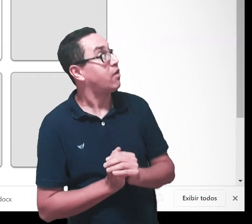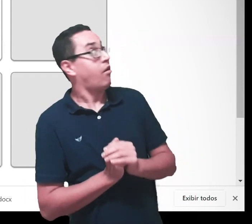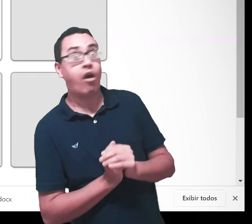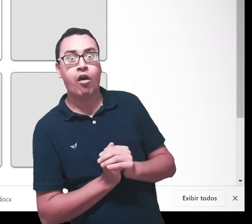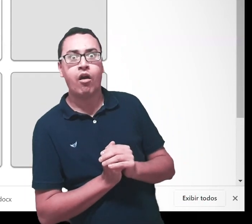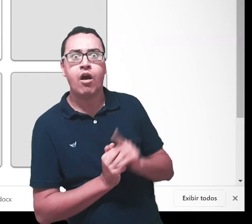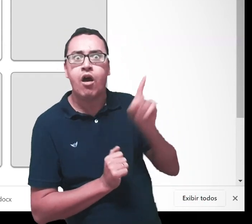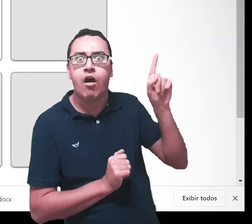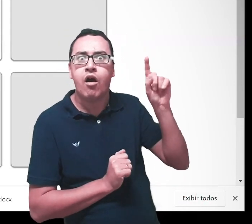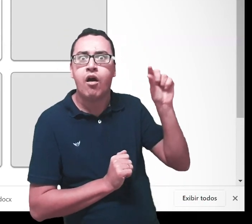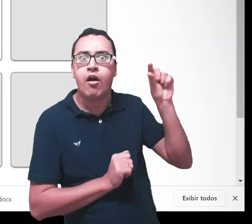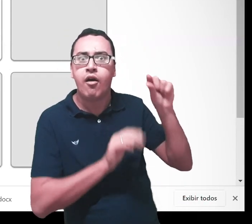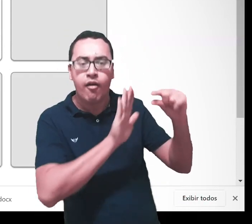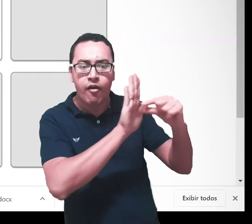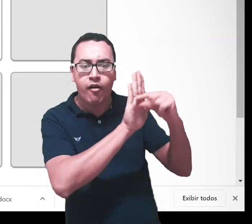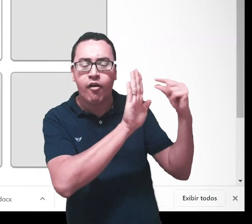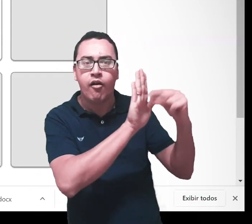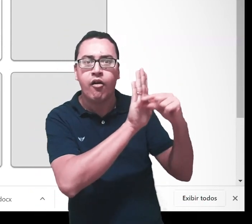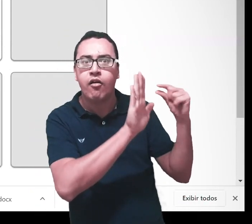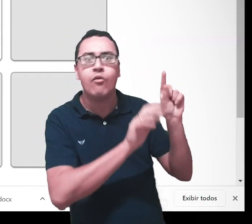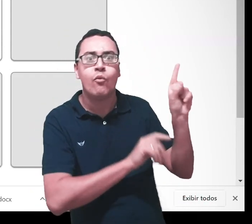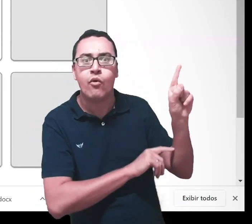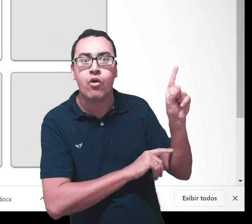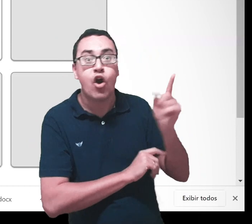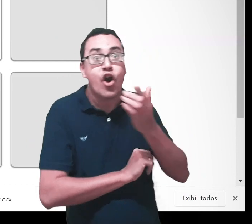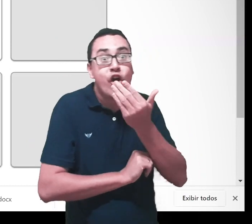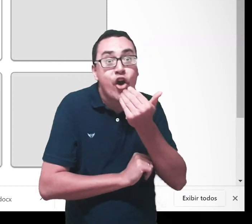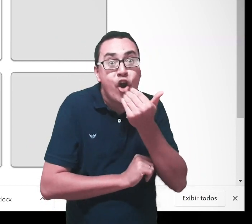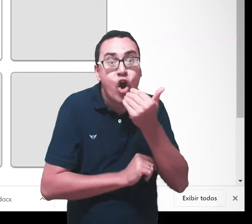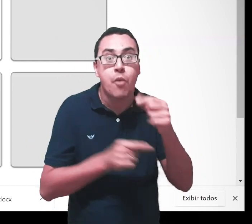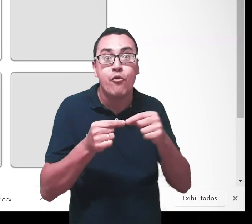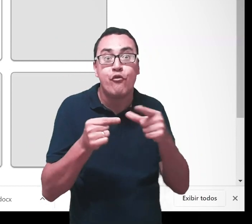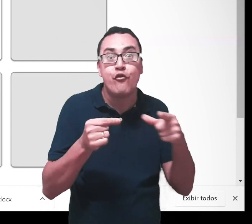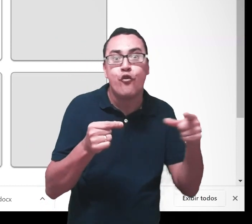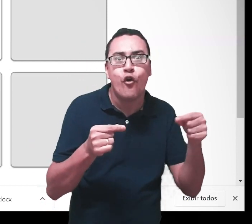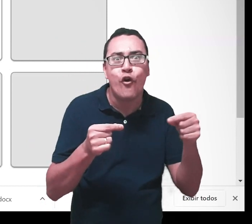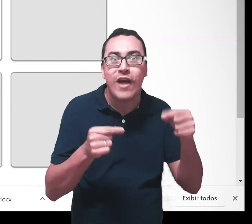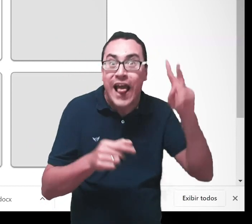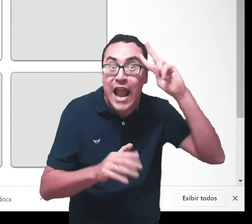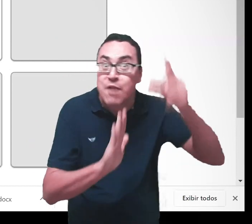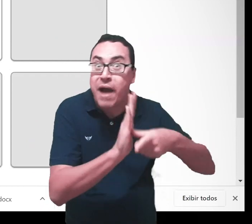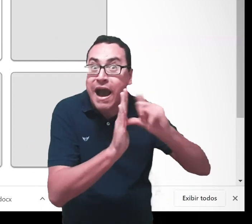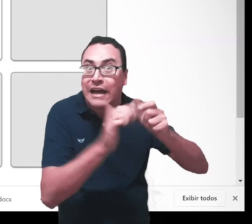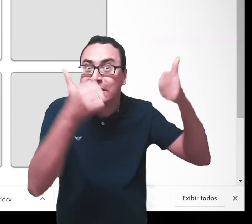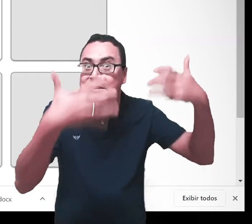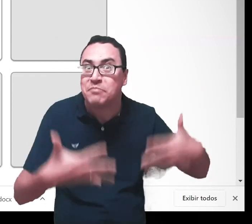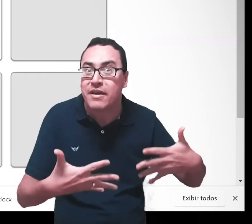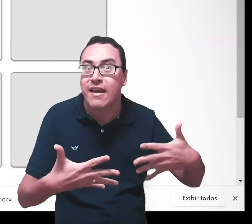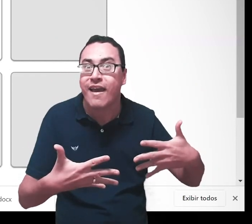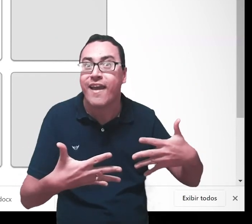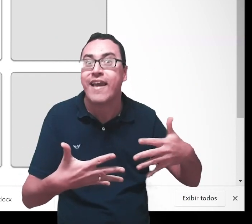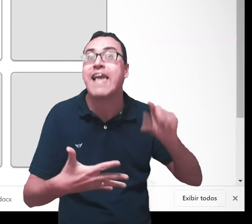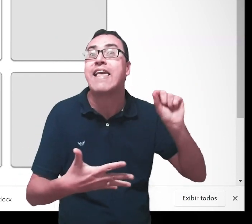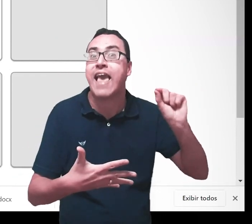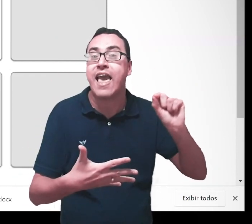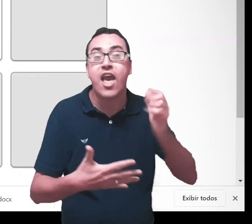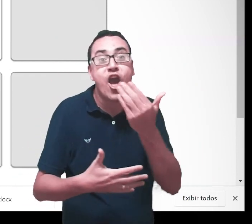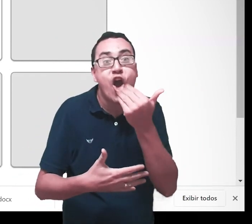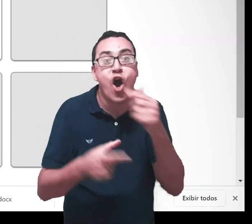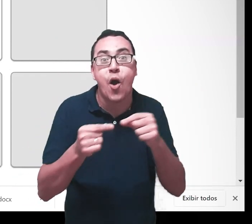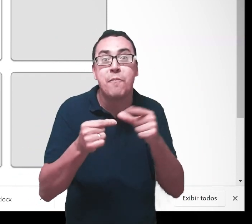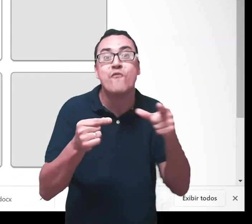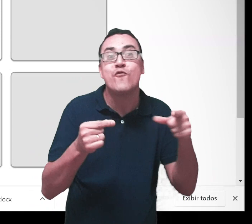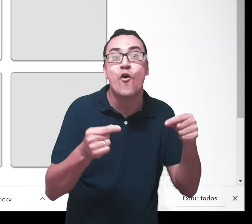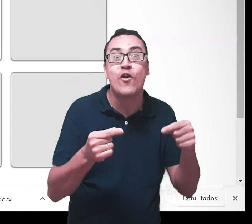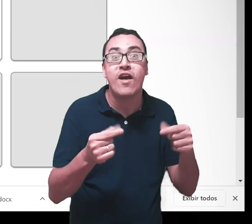Me alimento de folhas. Eu acabei de te contar quem pode se alimentar de folhas. Onde tá? Mostra pra